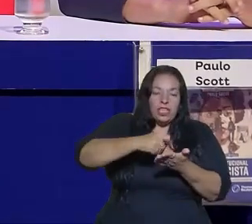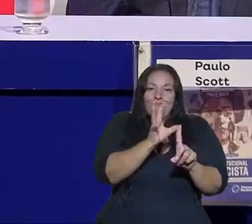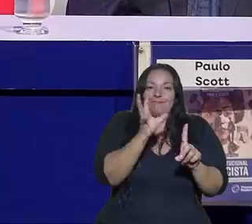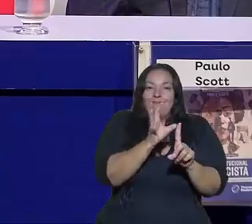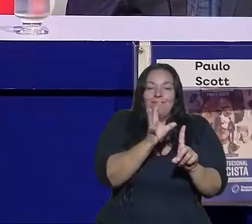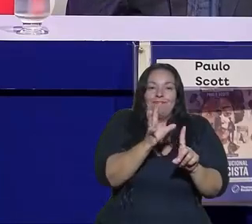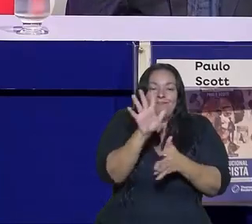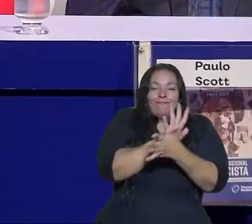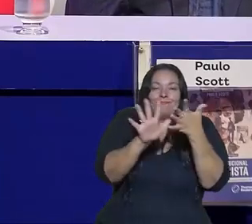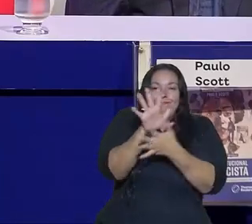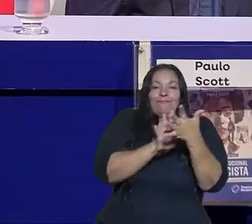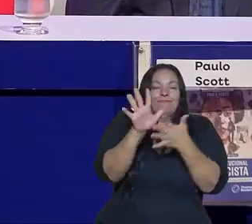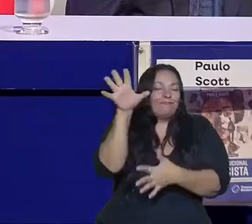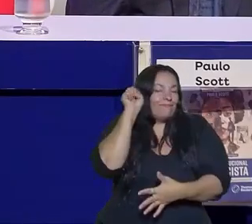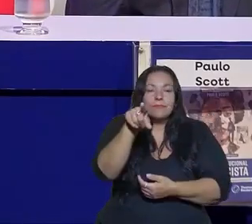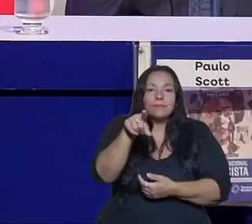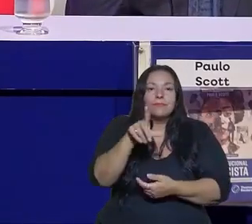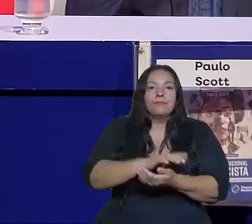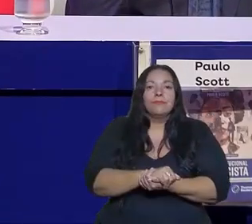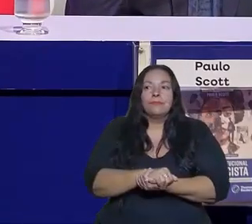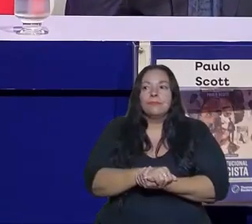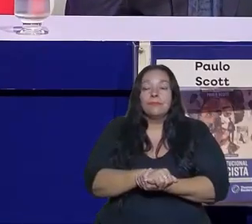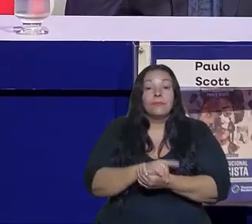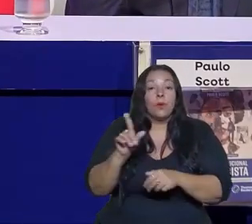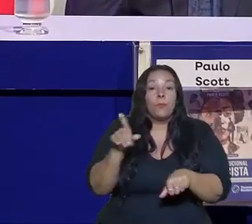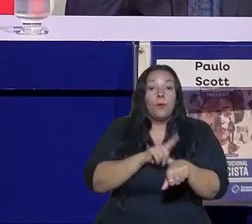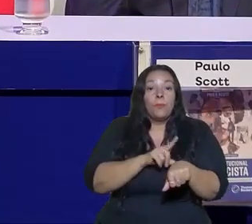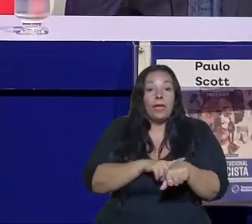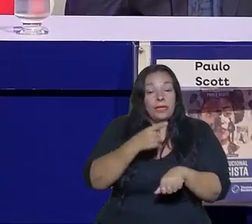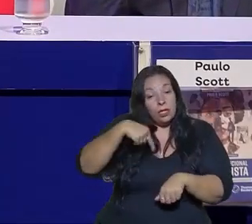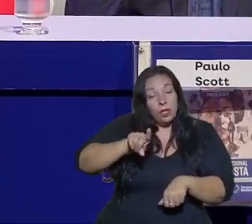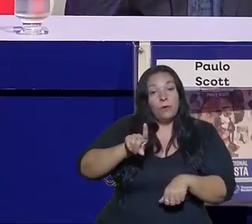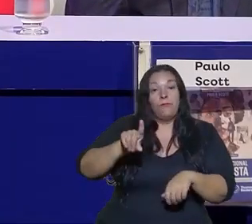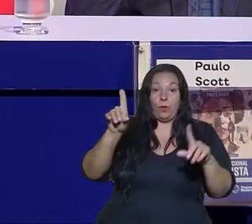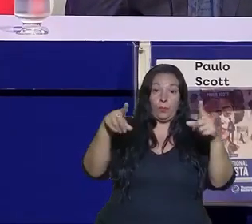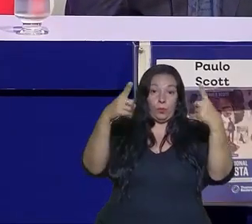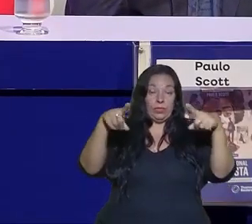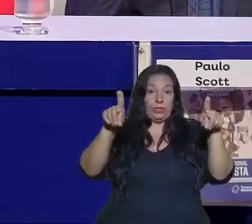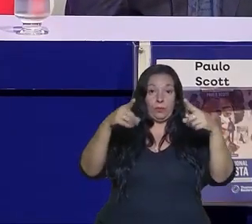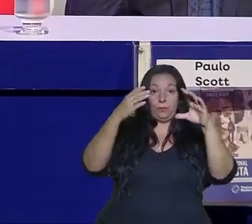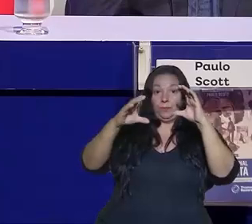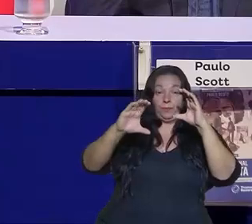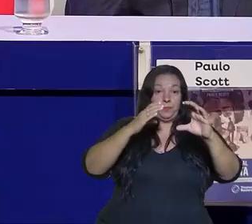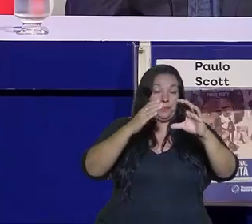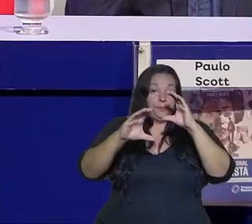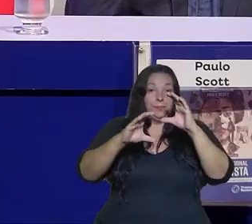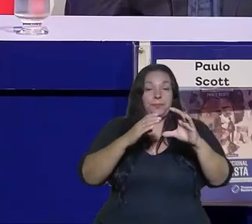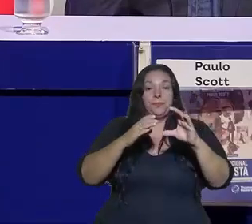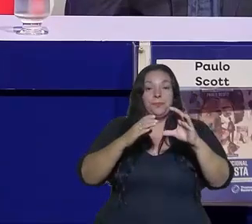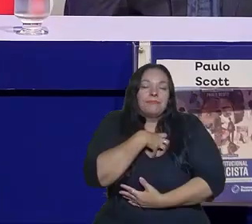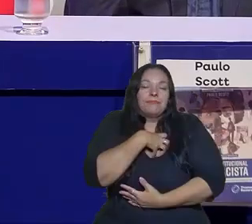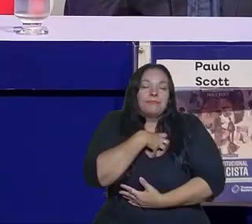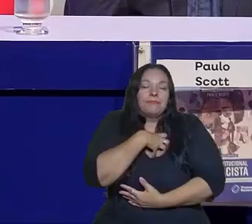assenta novamente. No canto inferior direito do vídeo em questão, estão do início ao fim os intérpretes de Libras. Estes intercalam ao longo